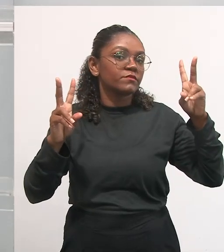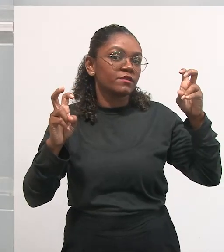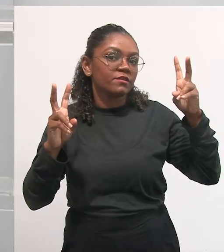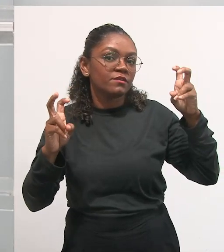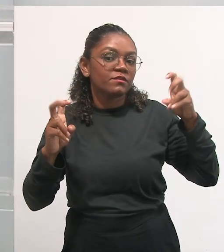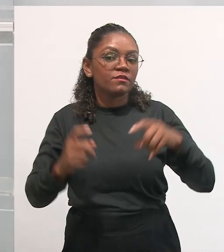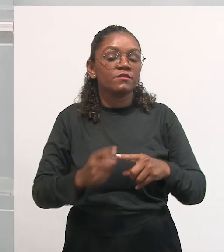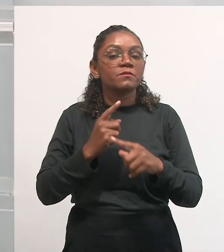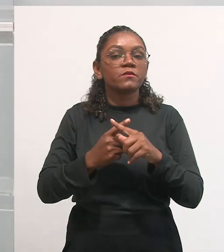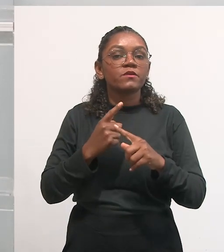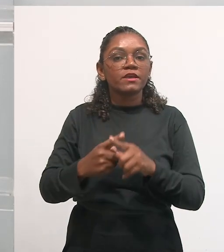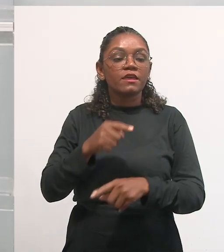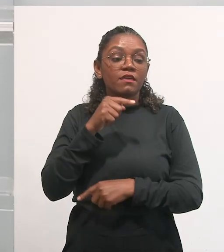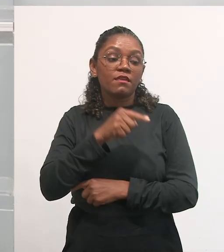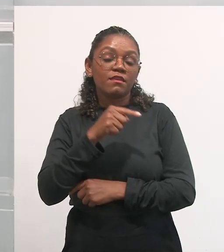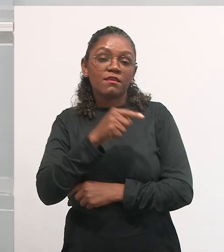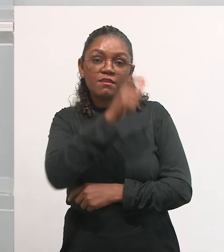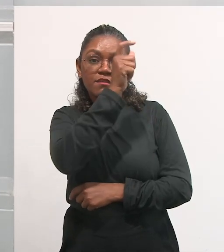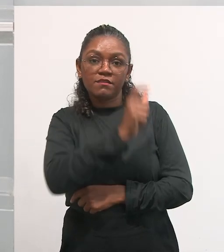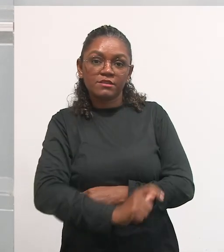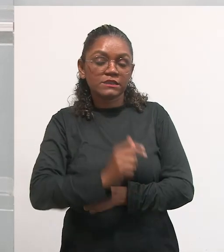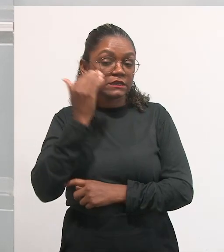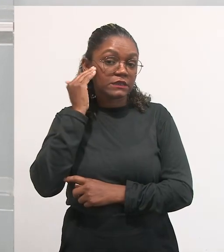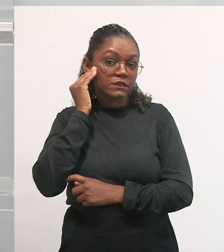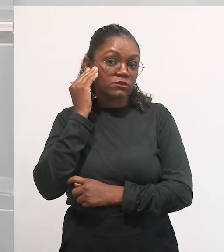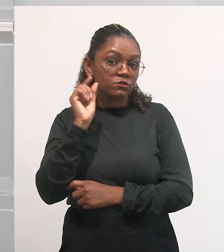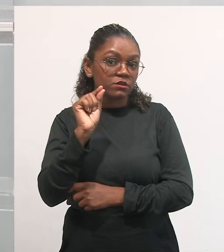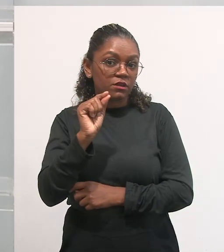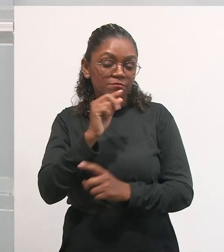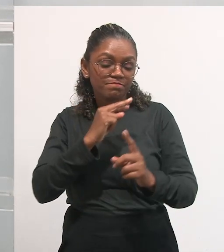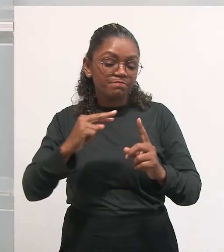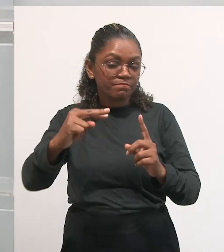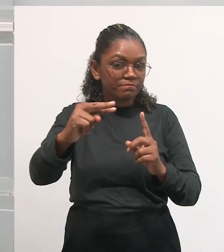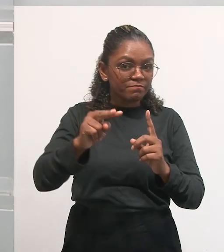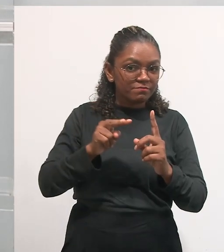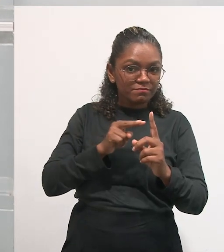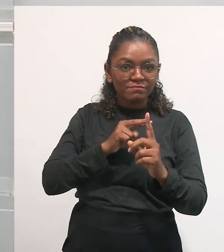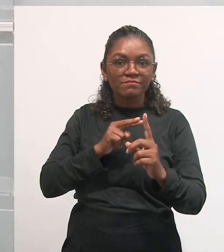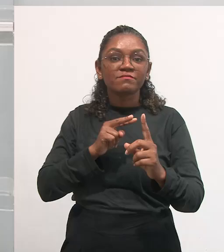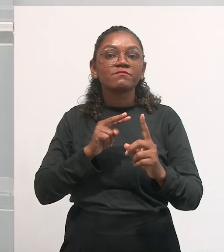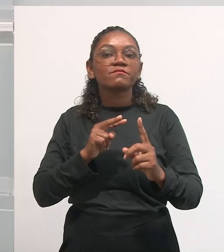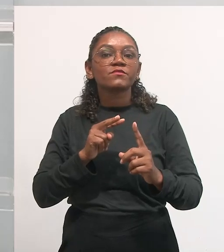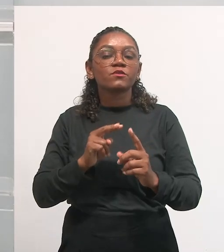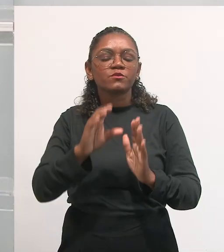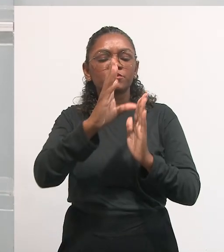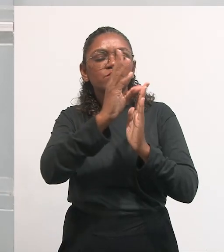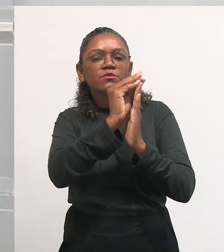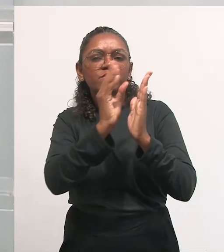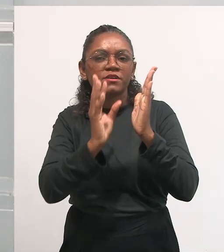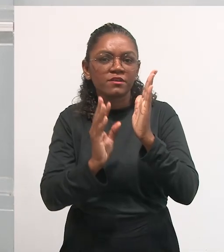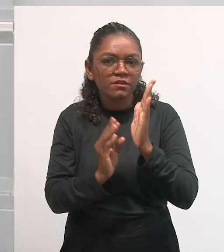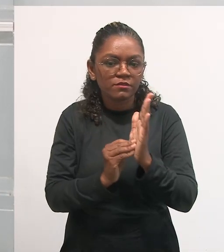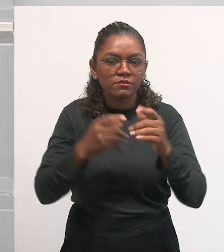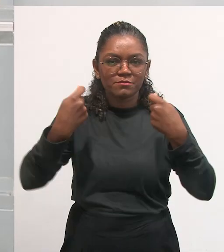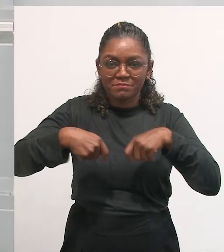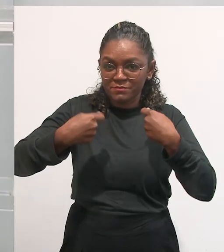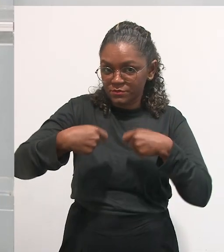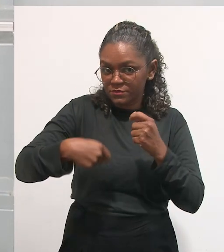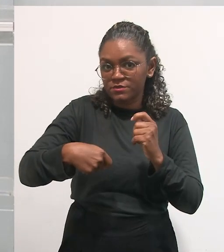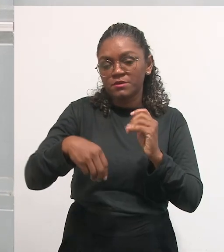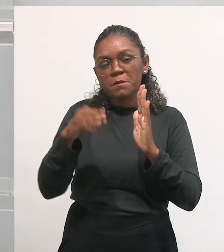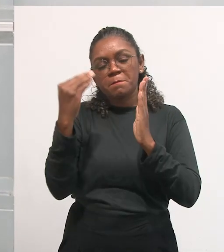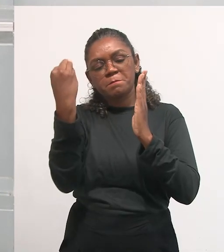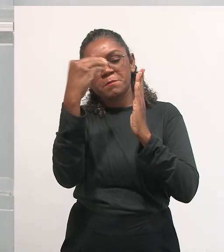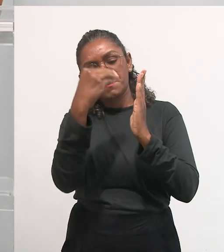e ele já entende que o currículo na acepção que ele veem sendo eh cunhada que é a os conteúdos a serem necessários então